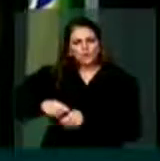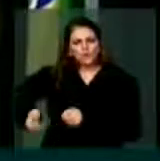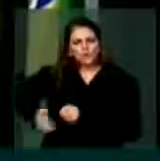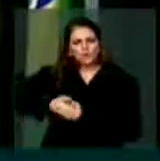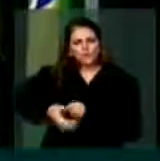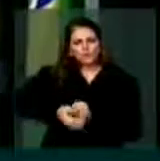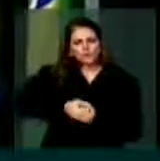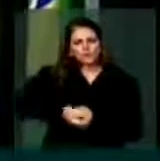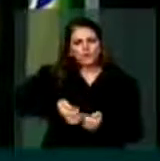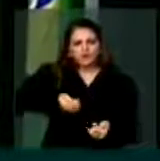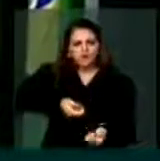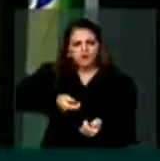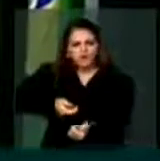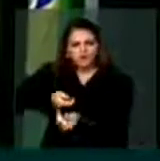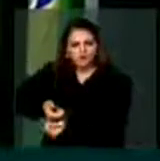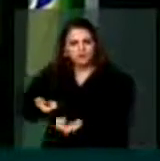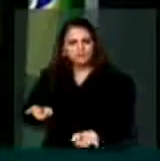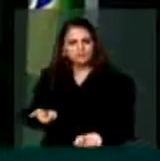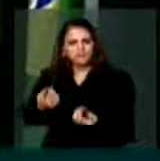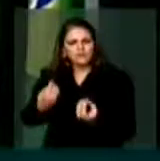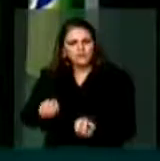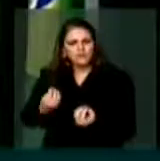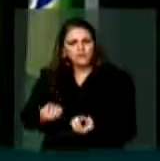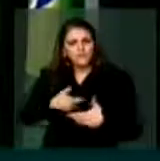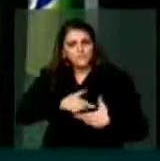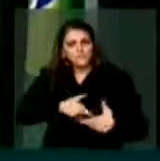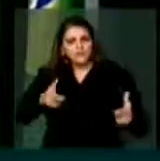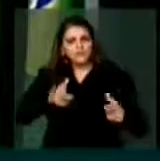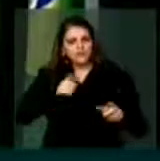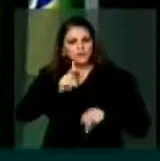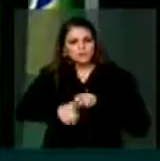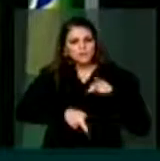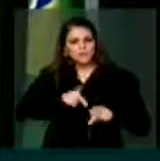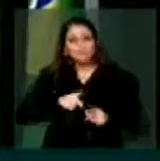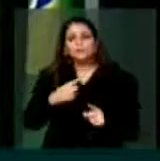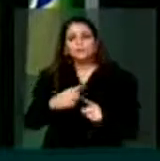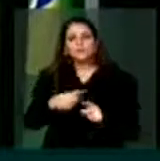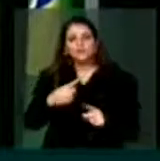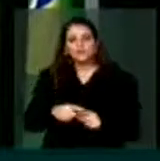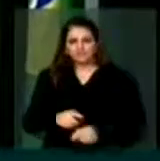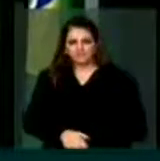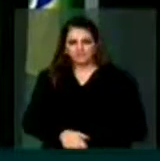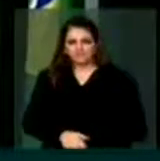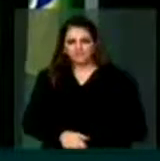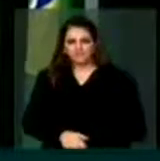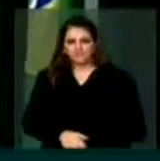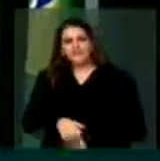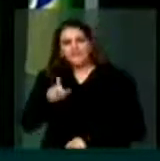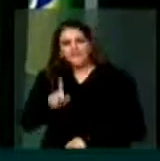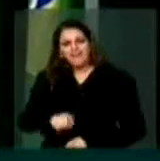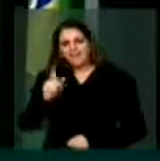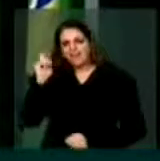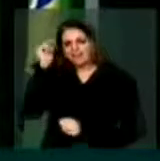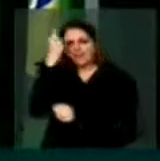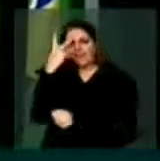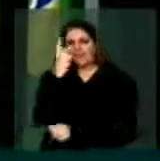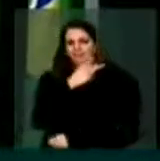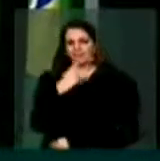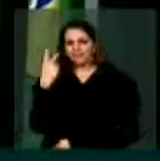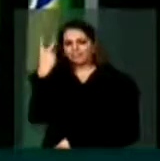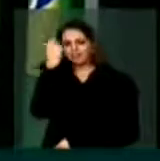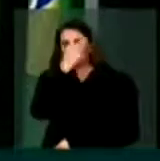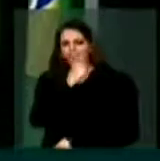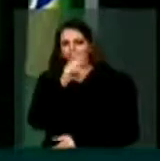à grande parcela da sociedade brasileira, com o simples intuito de vencer a eleição a qualquer